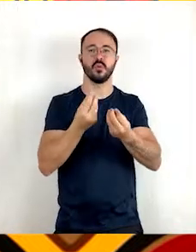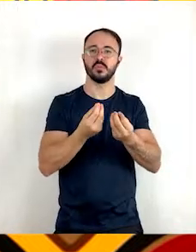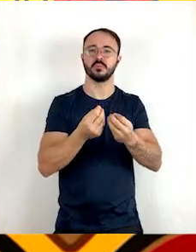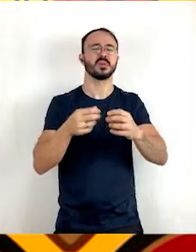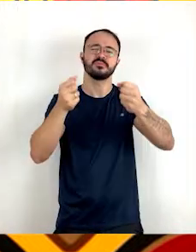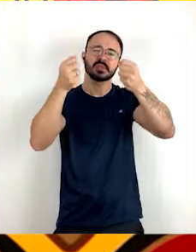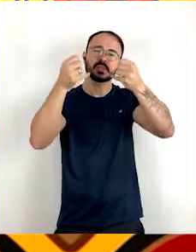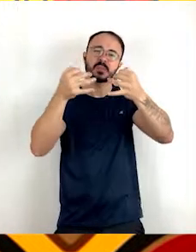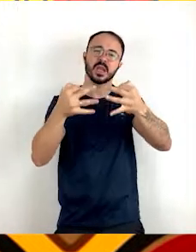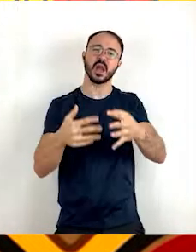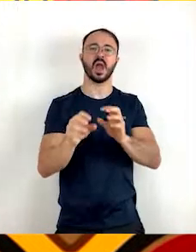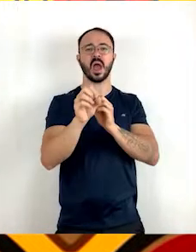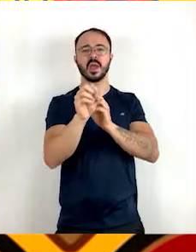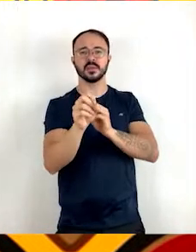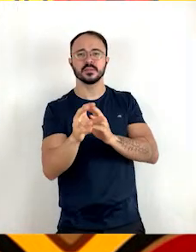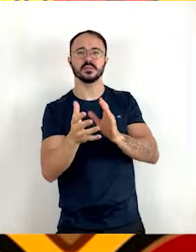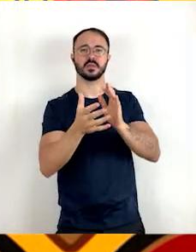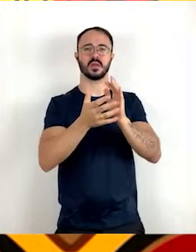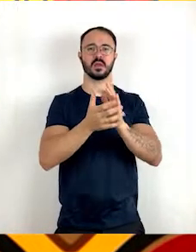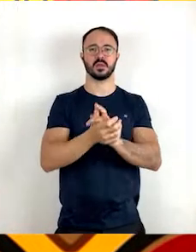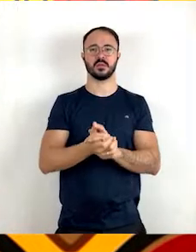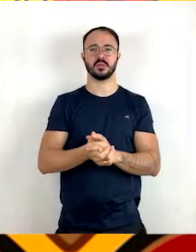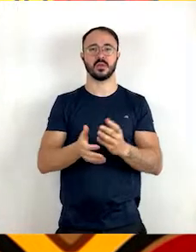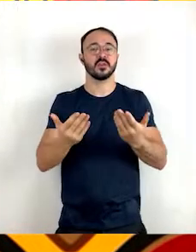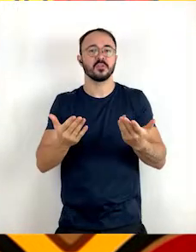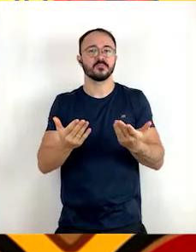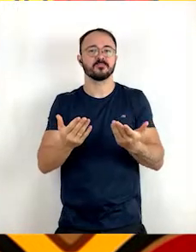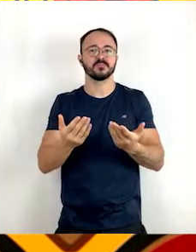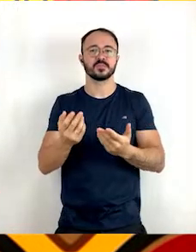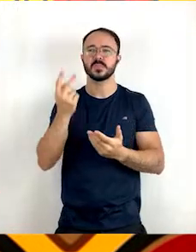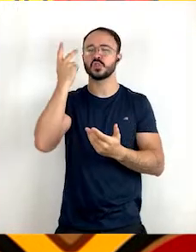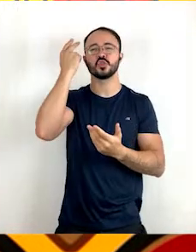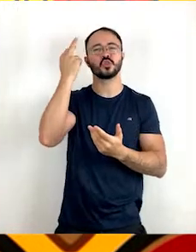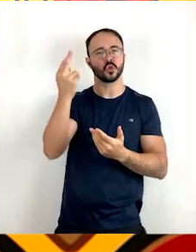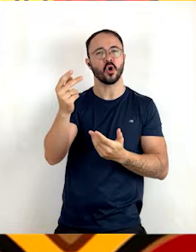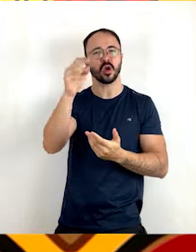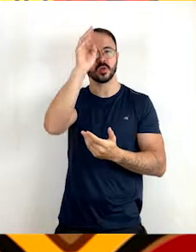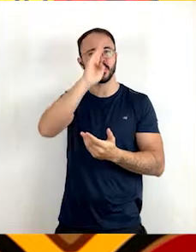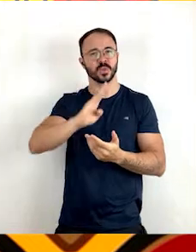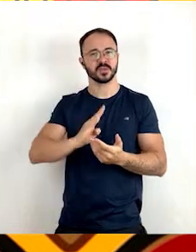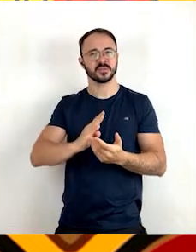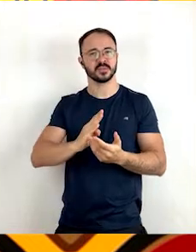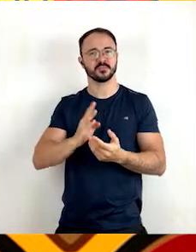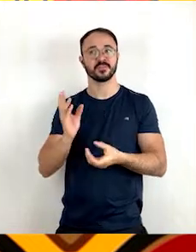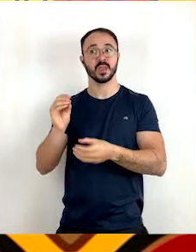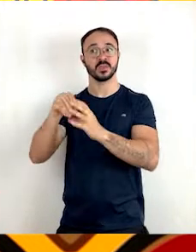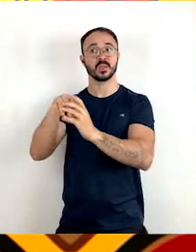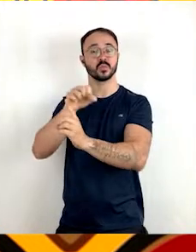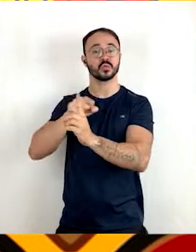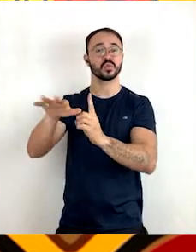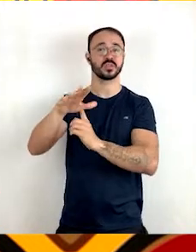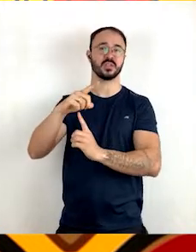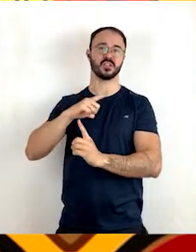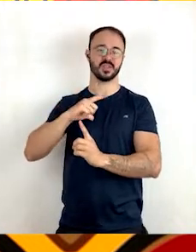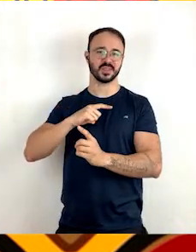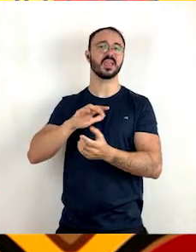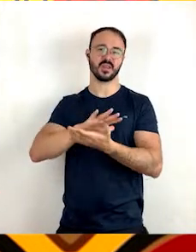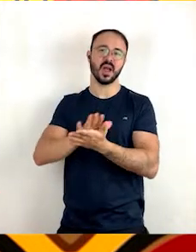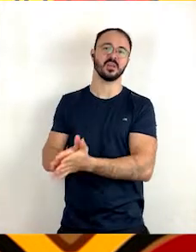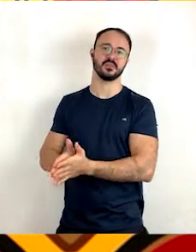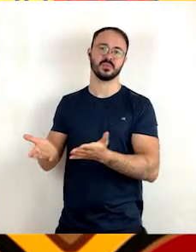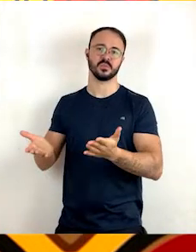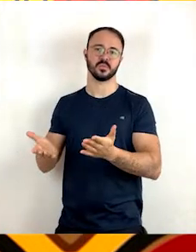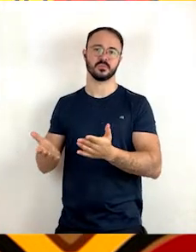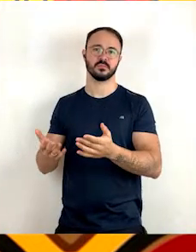historicamente nós estamos compreendidos a partir de uma sociedade que tem um racismo estrutural